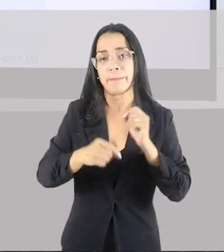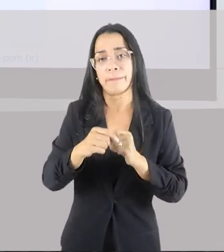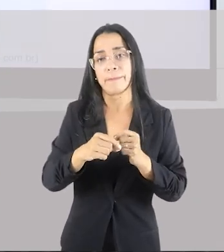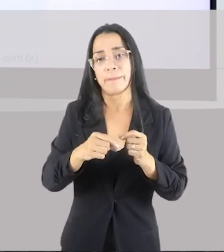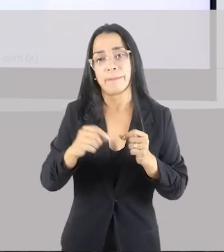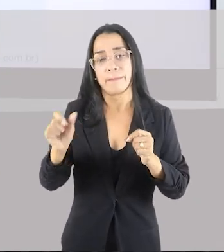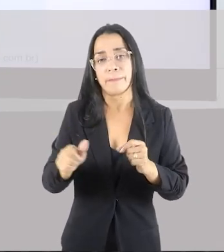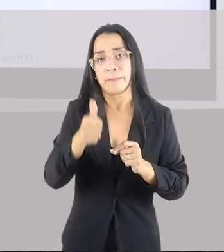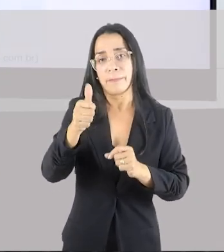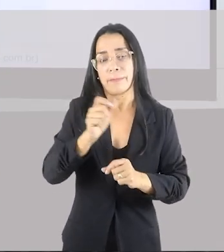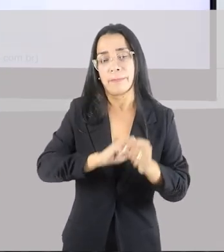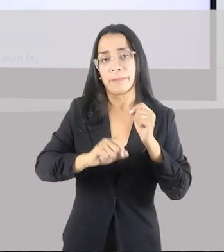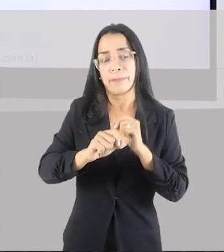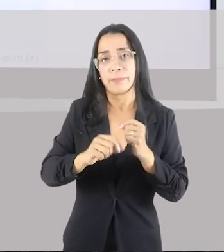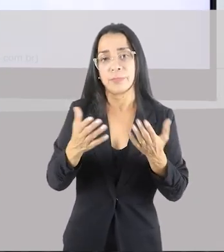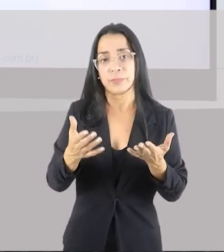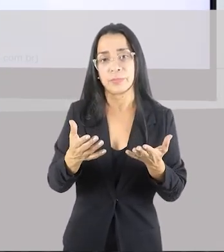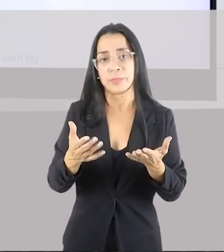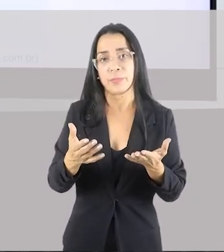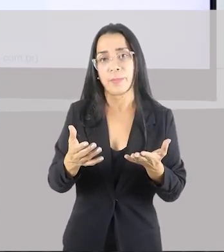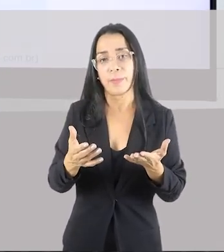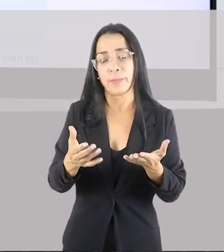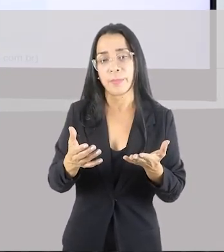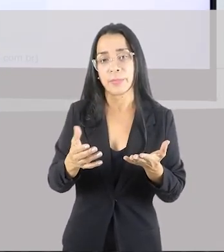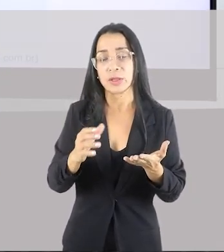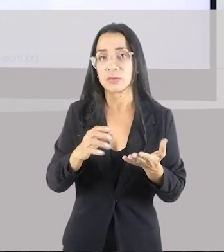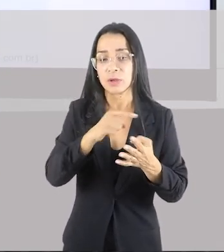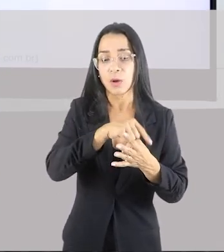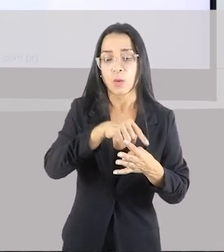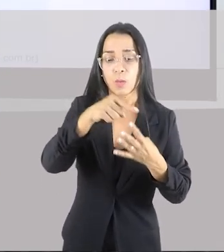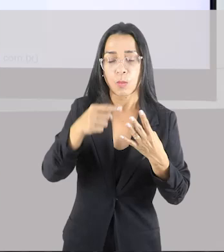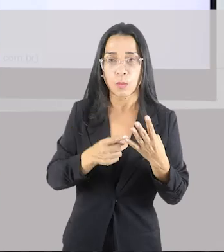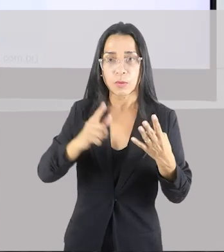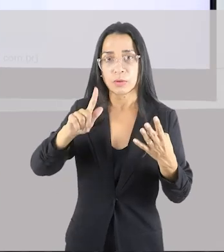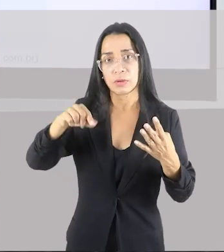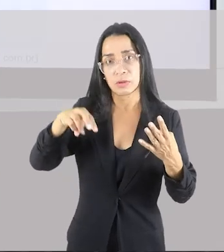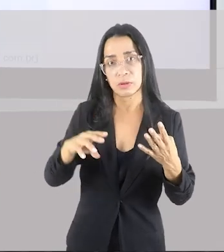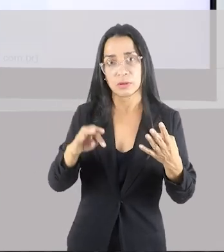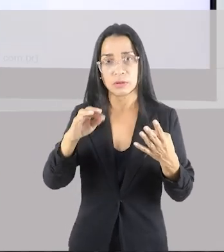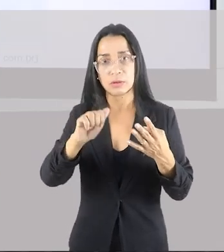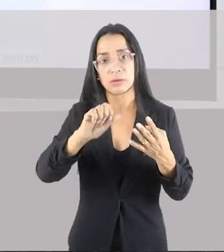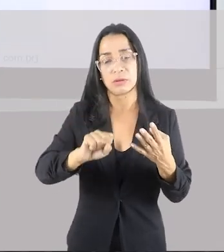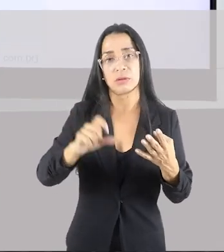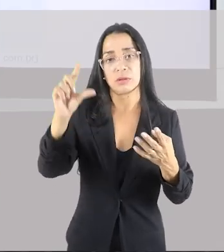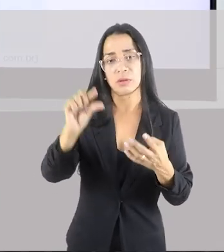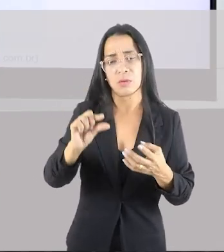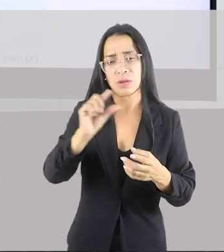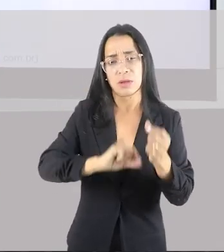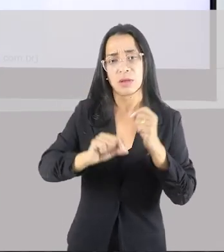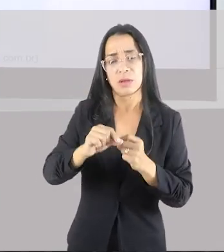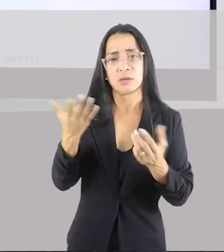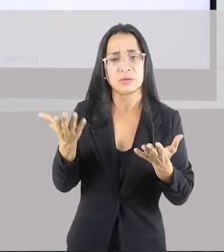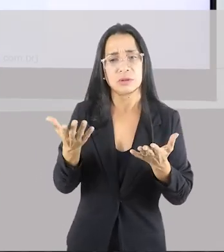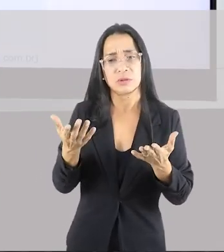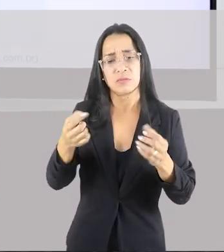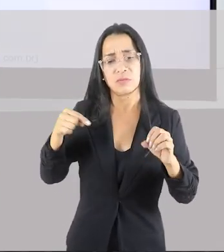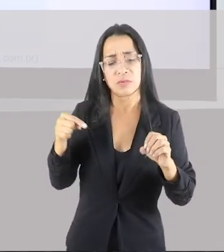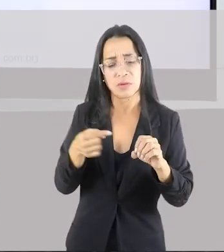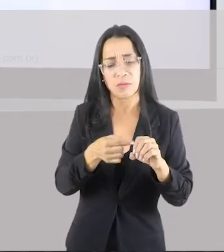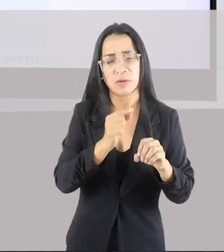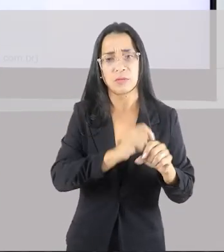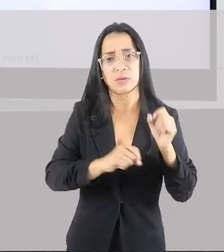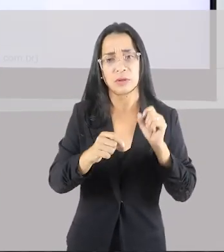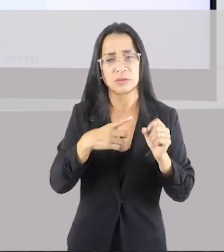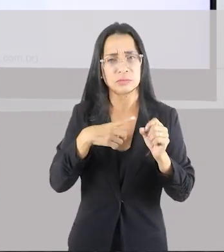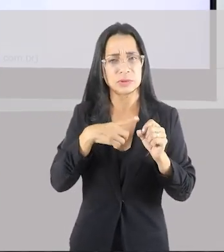traria mais resultados para a gente do que deixar 4 gametas lá pequenos, que talvez não fossem fecundados. Será